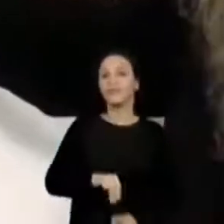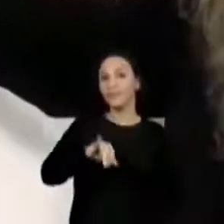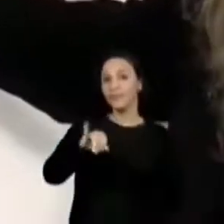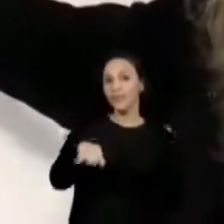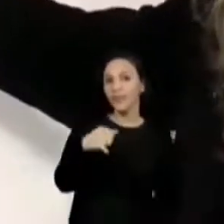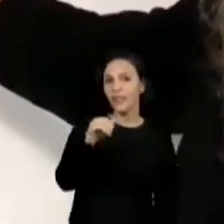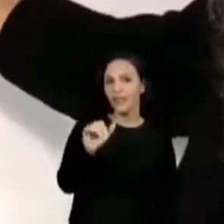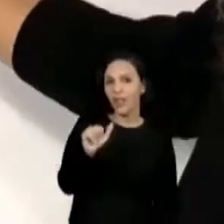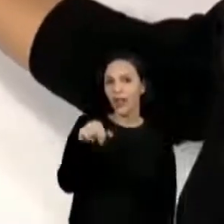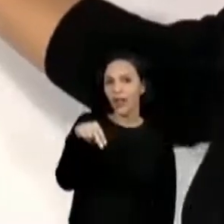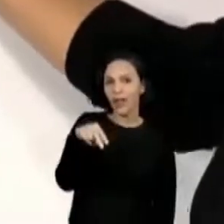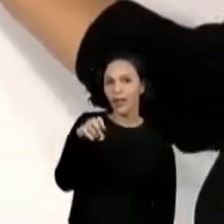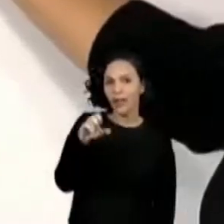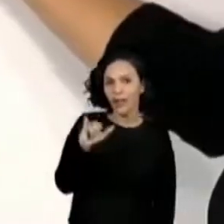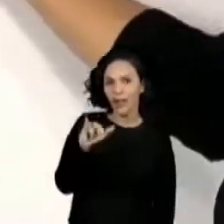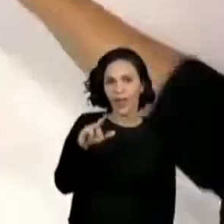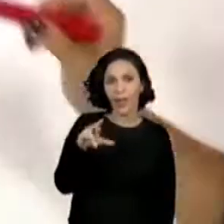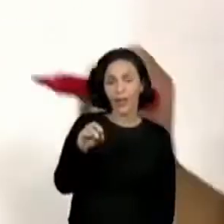janeiro.